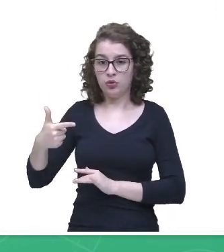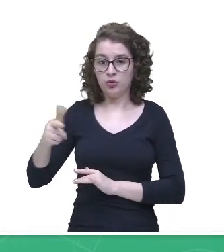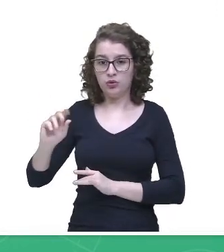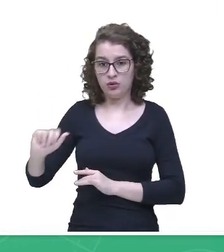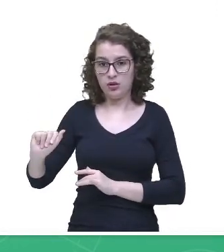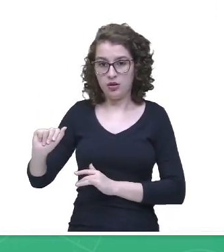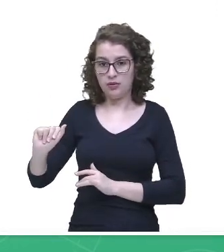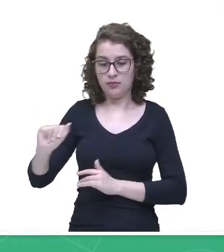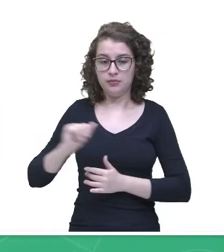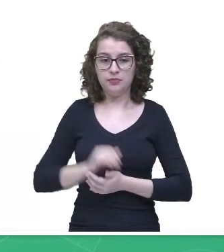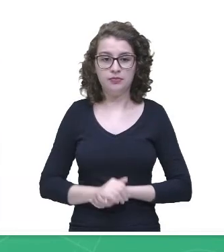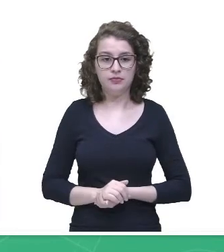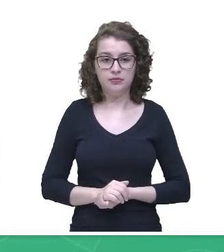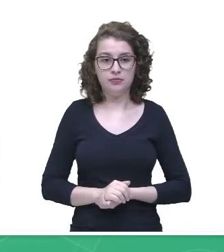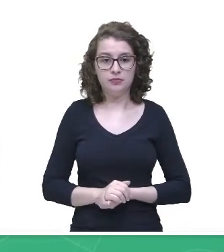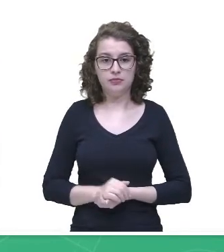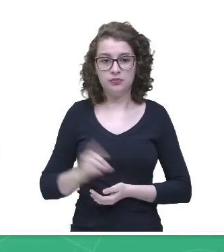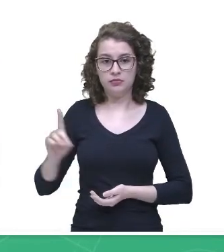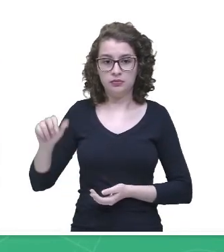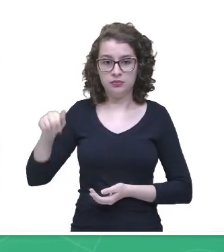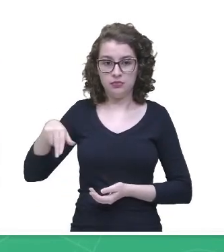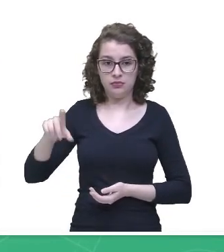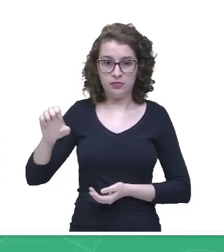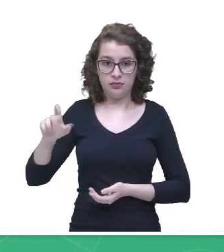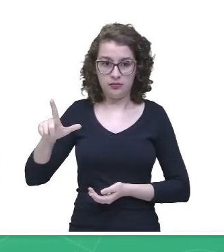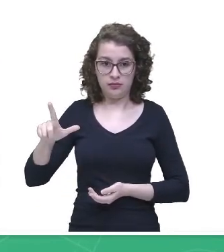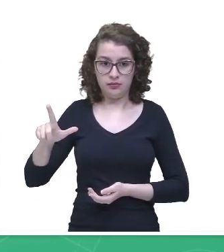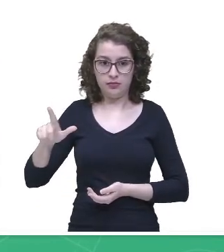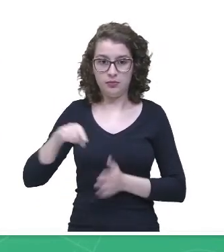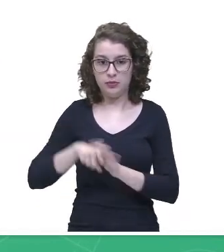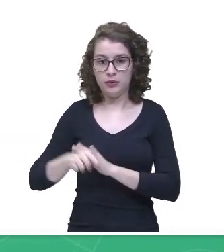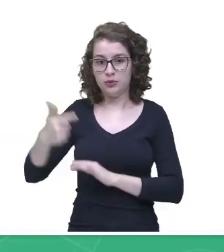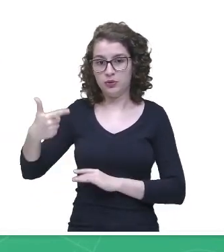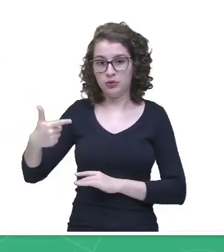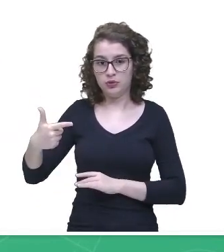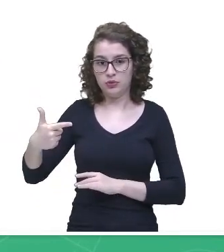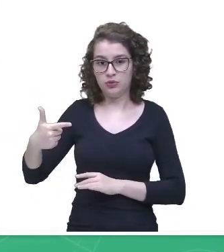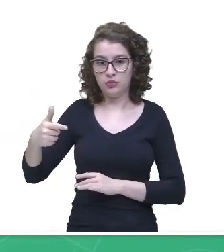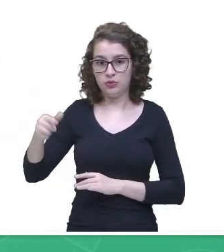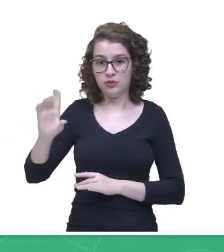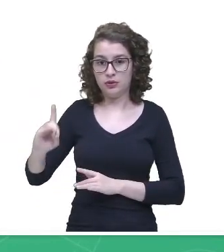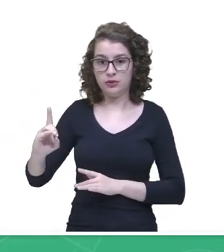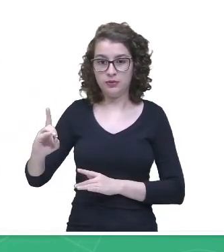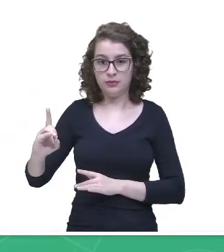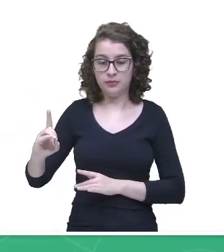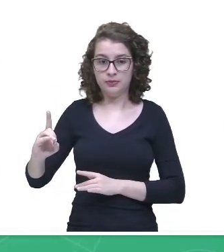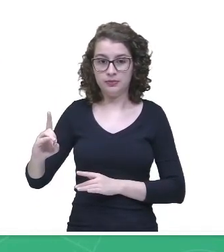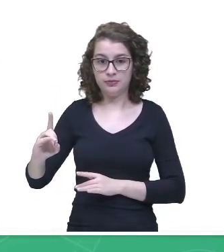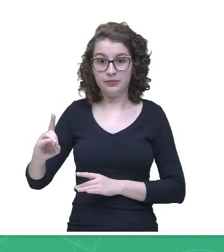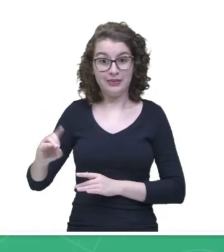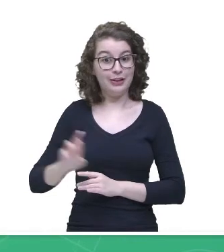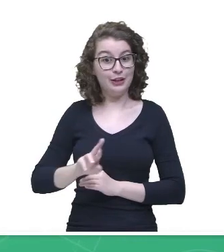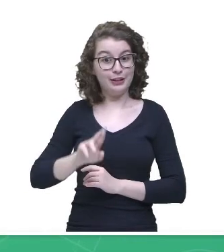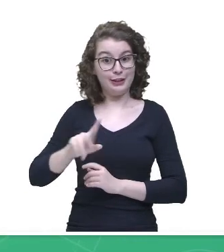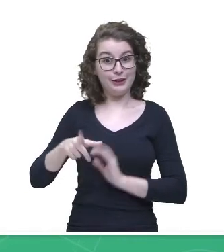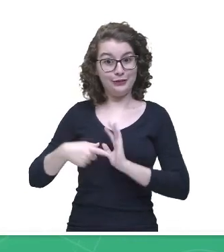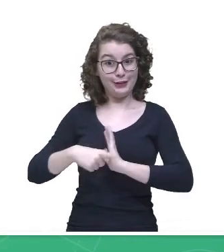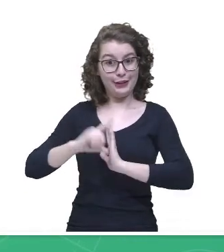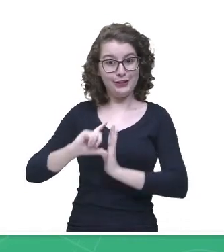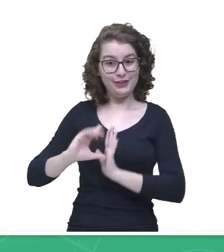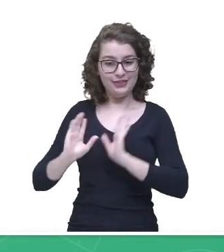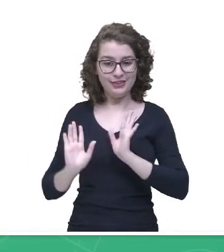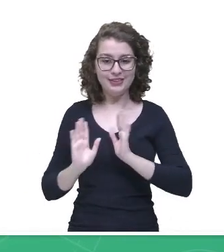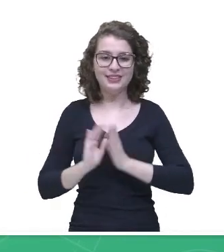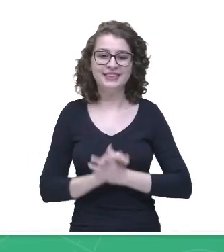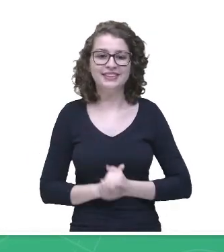né? O Daniel colocou a questão 2, letra D, né? Aí já mudou a resposta, né? As meninas colocaram ali